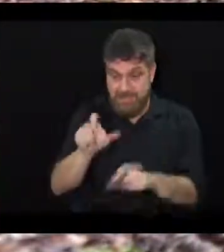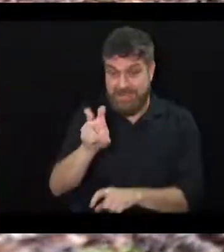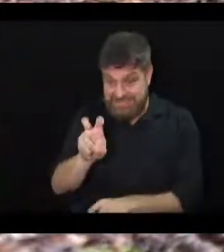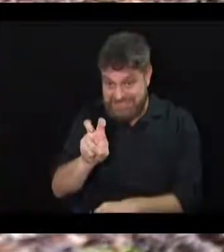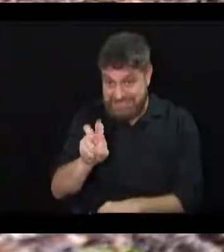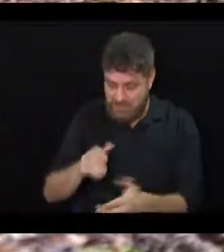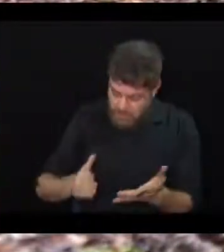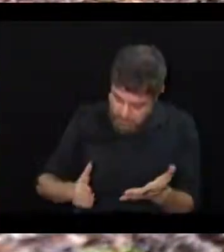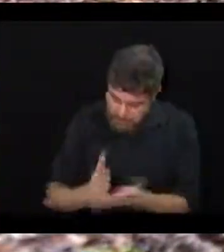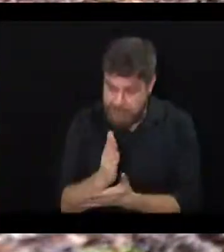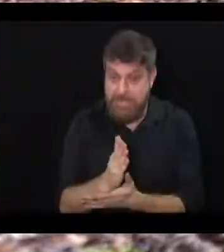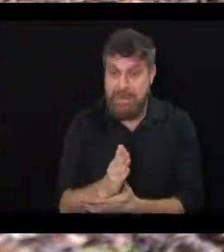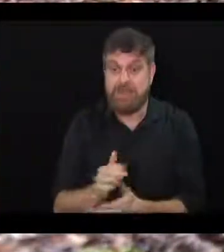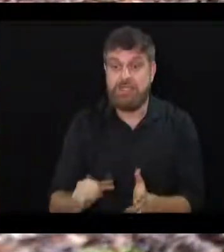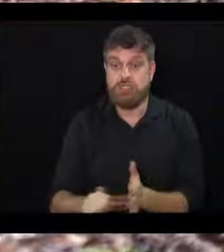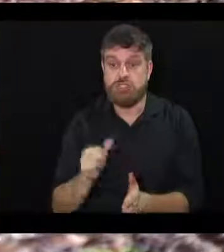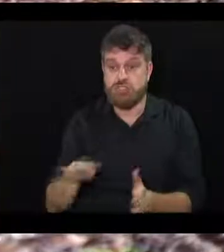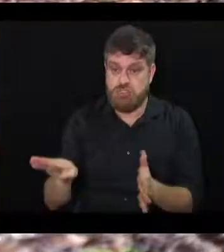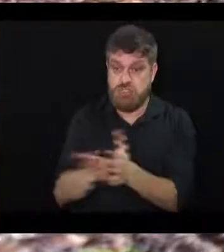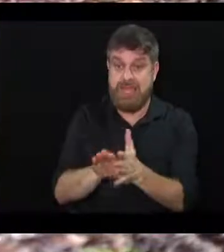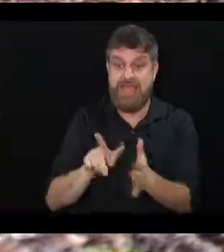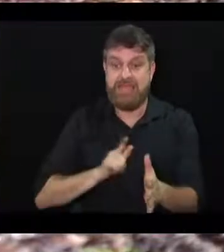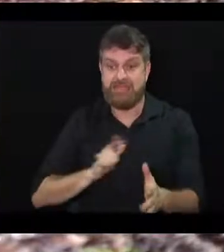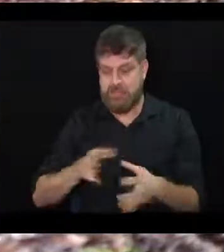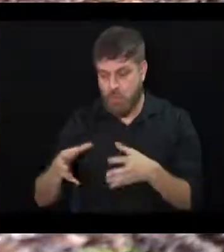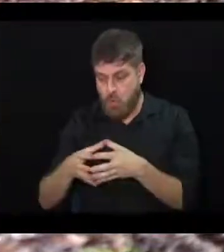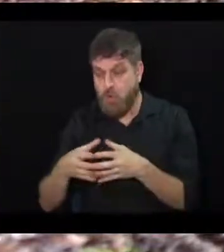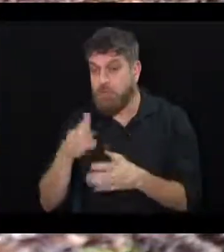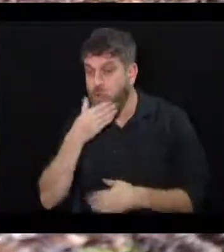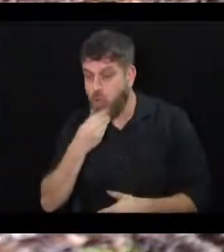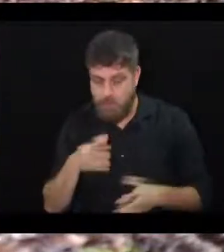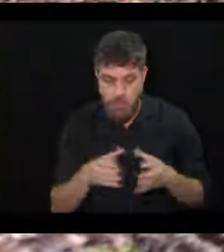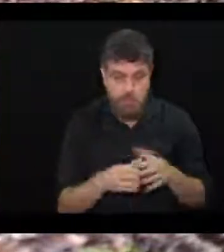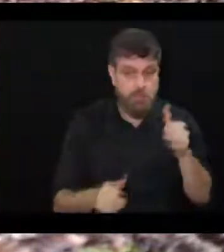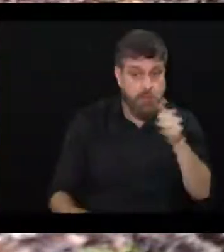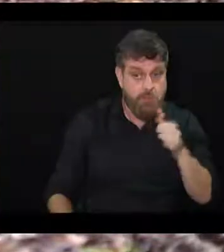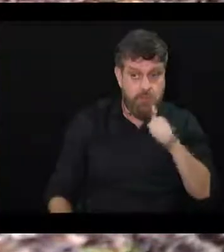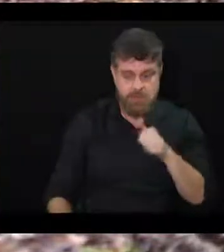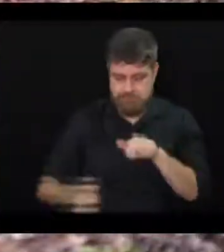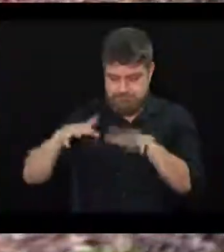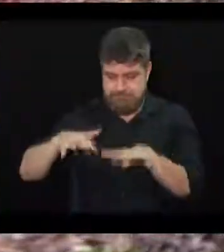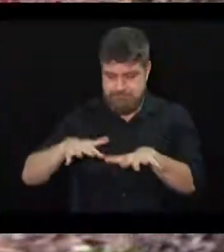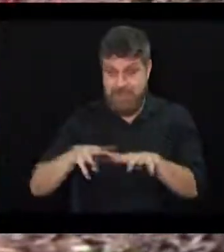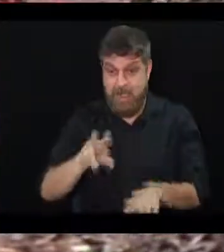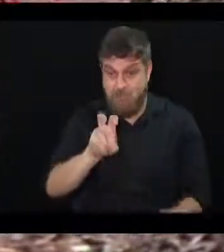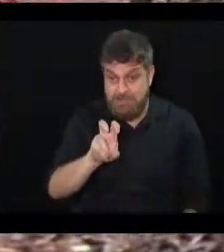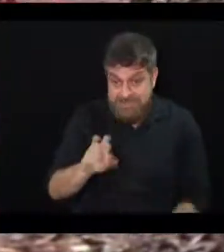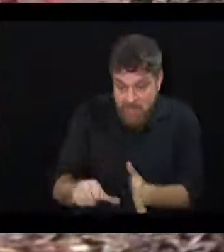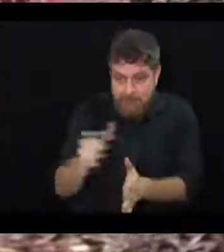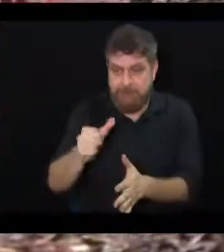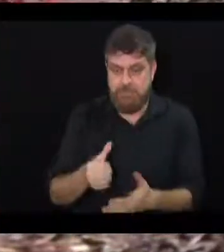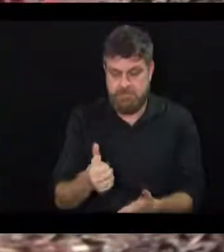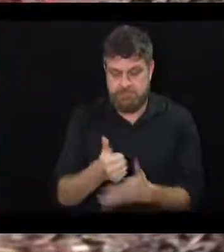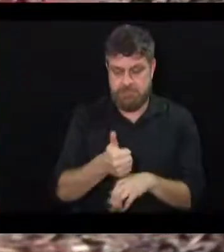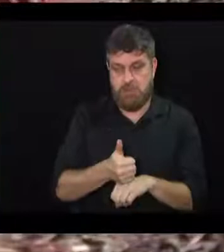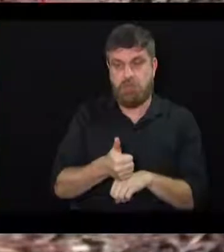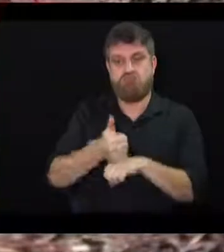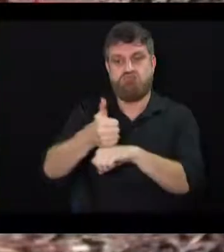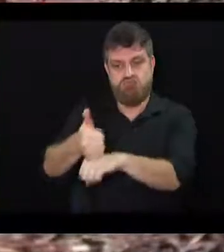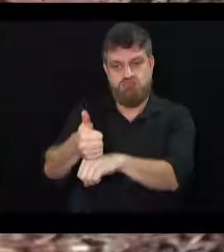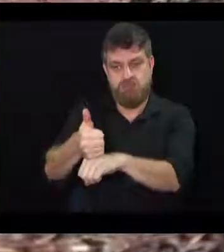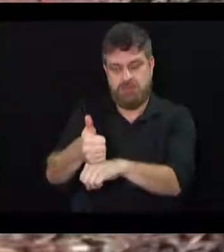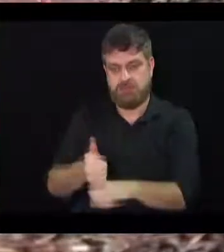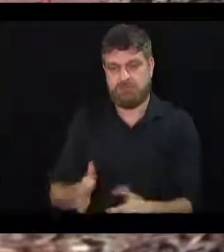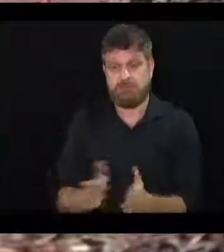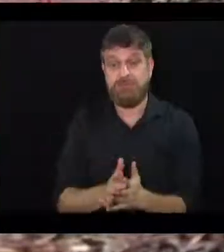8 quilômetros corrida, nas categorias masculina e feminina, receberão um troféu. Mas o que vale mesmo